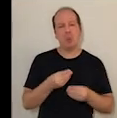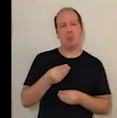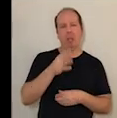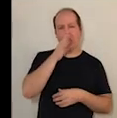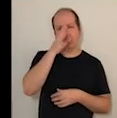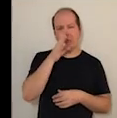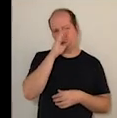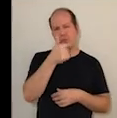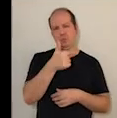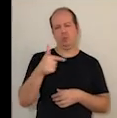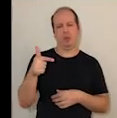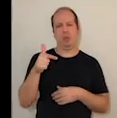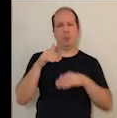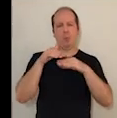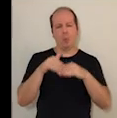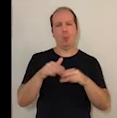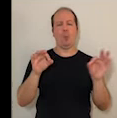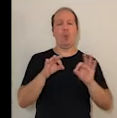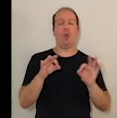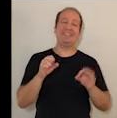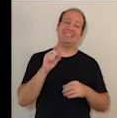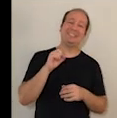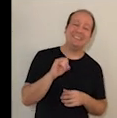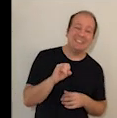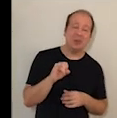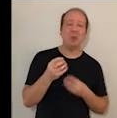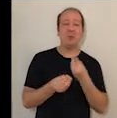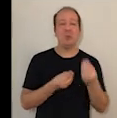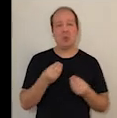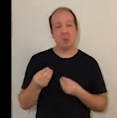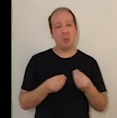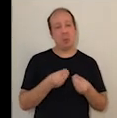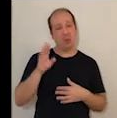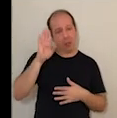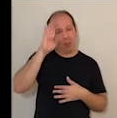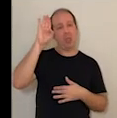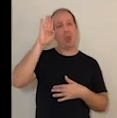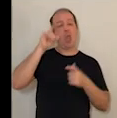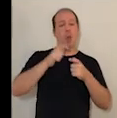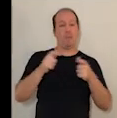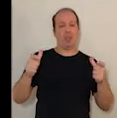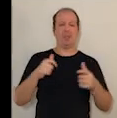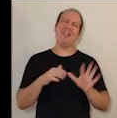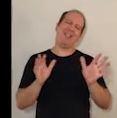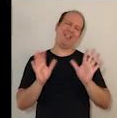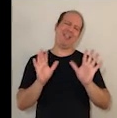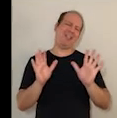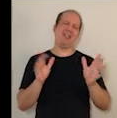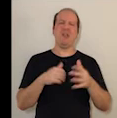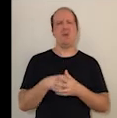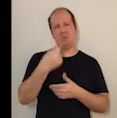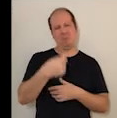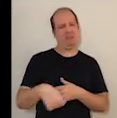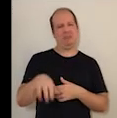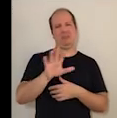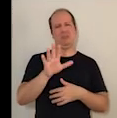da injusta acusação não tenha contribuído para isso, senão a pena de Leone terá que ser aumentada. Não,